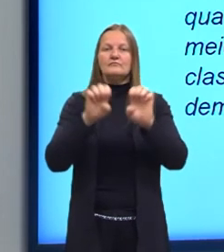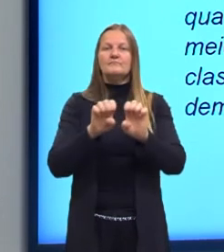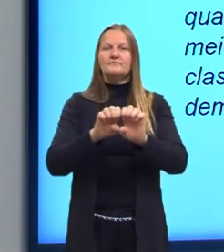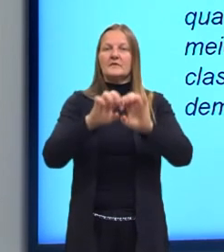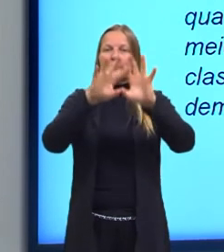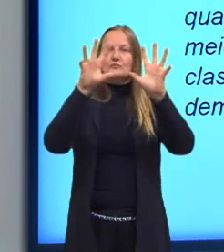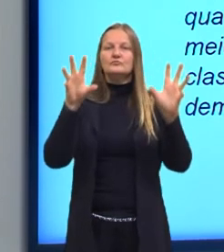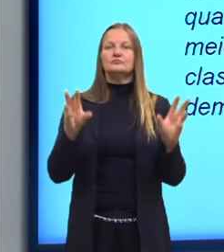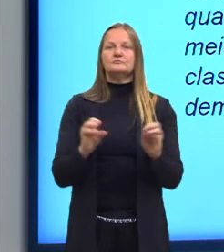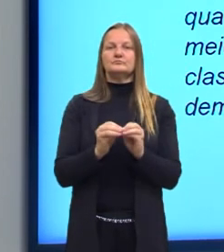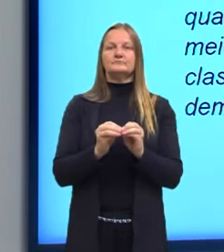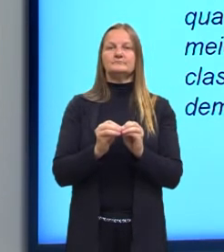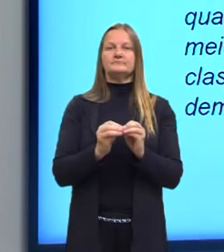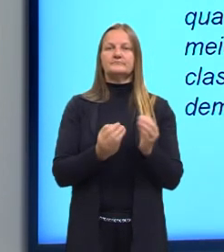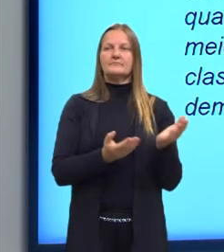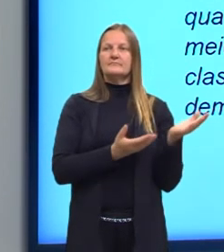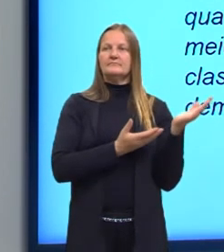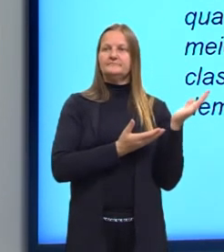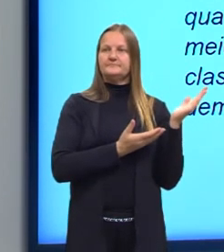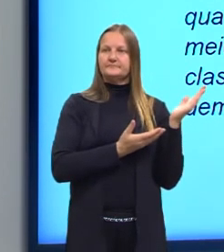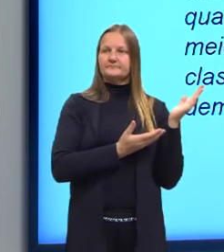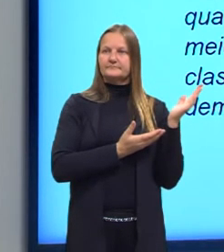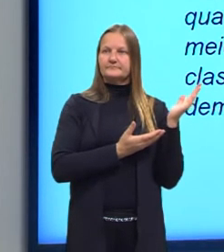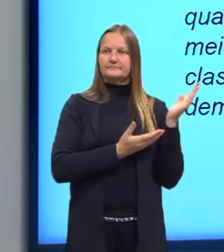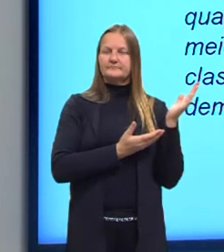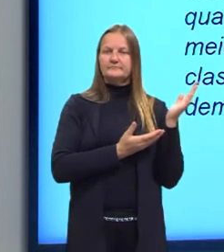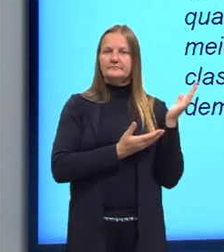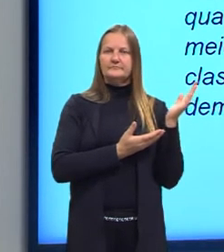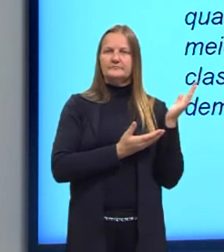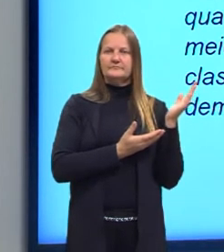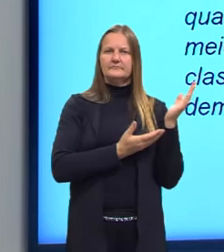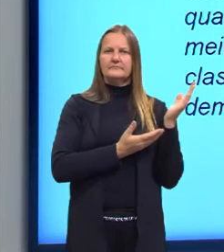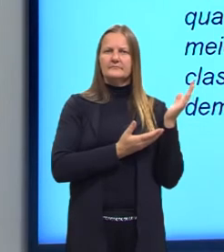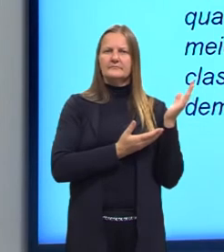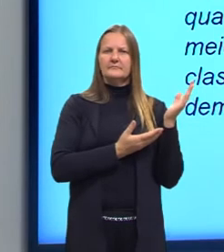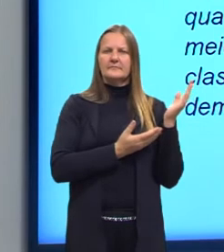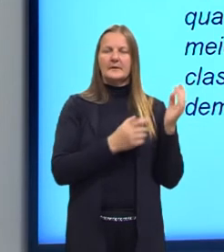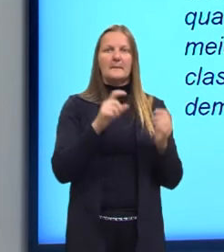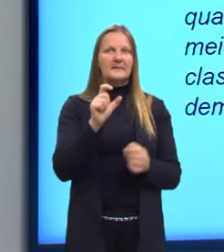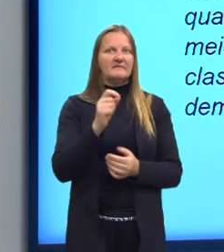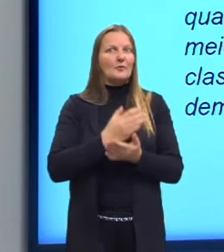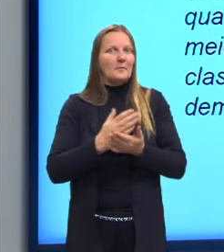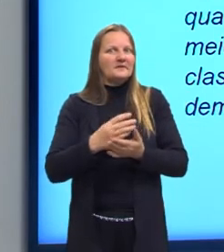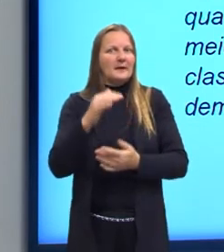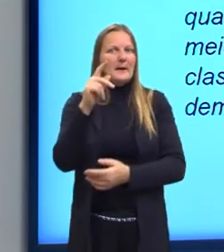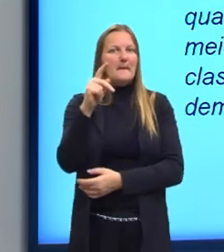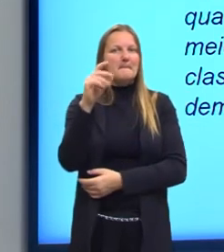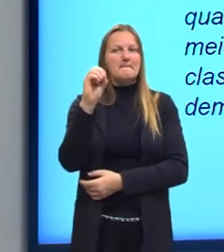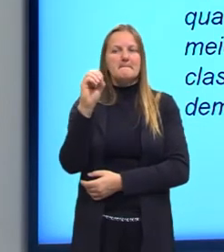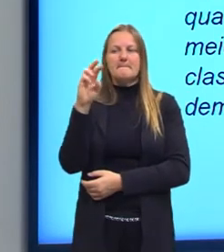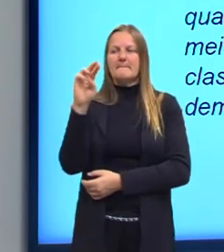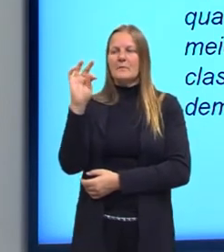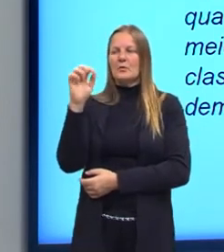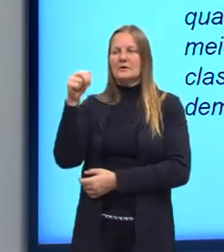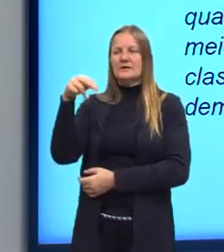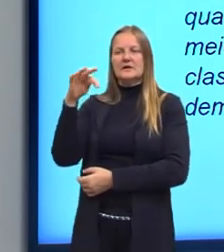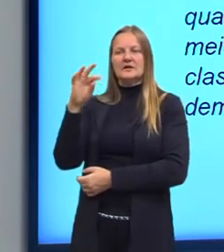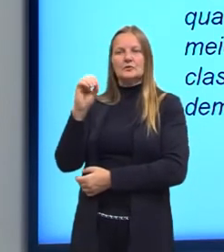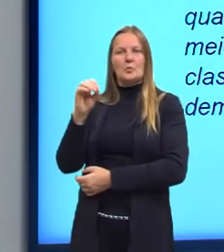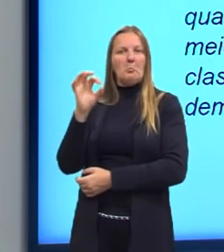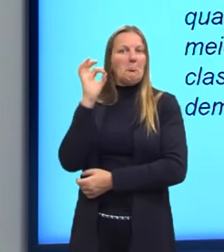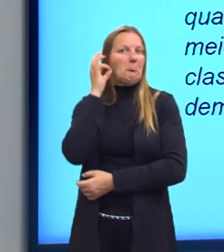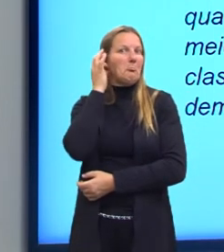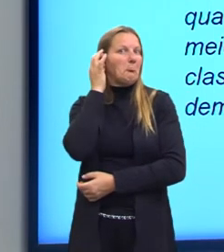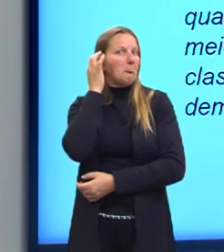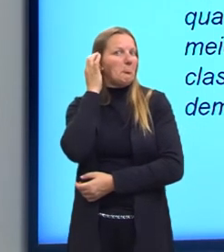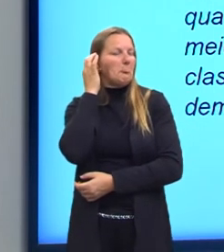e diz o seguinte a conclusão dele portanto usando um conector né conectivo portanto lá